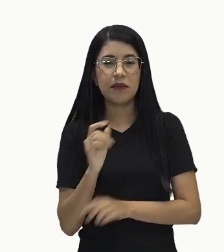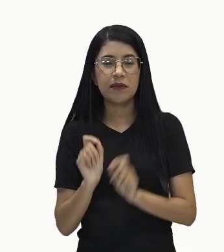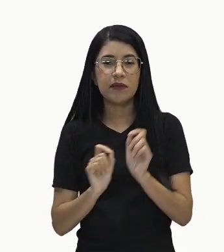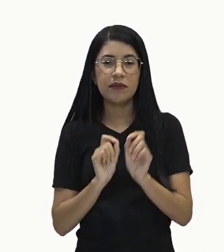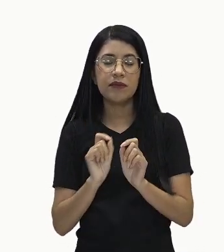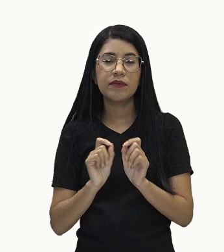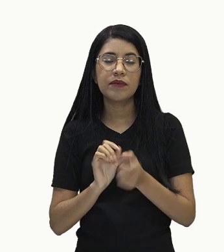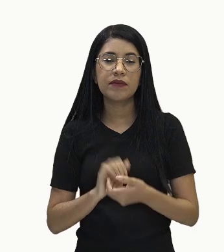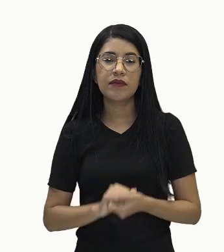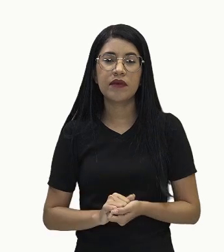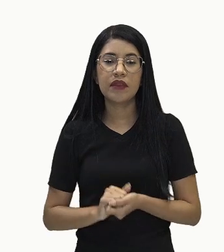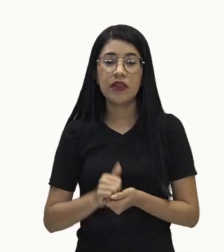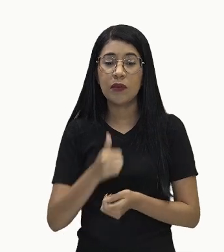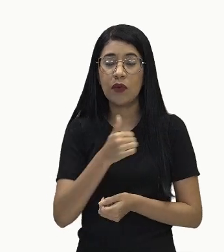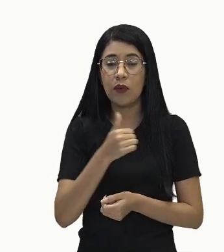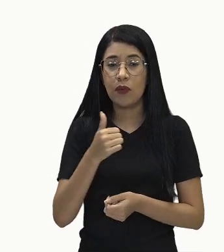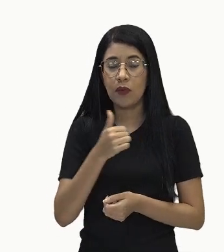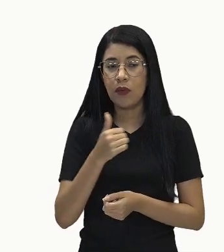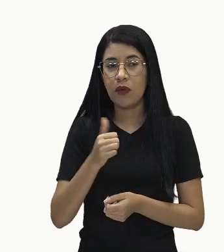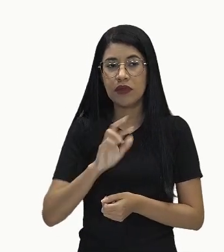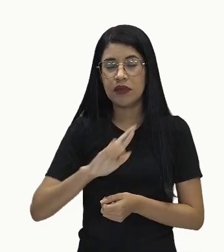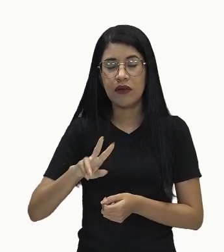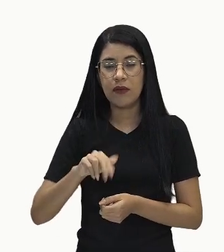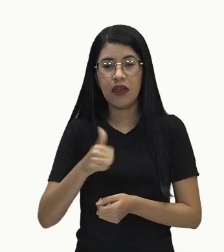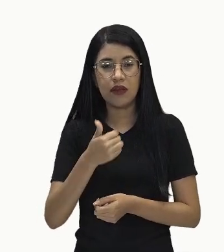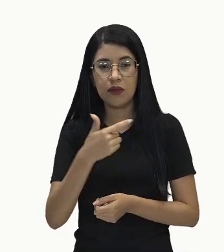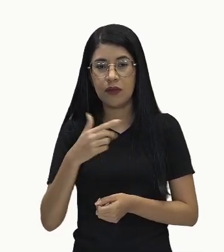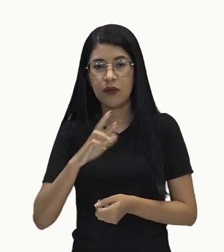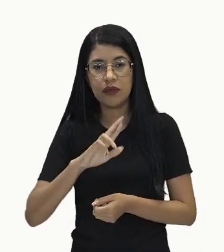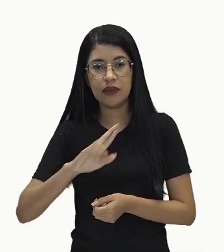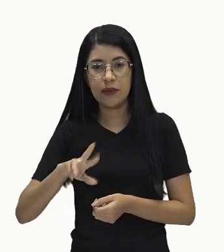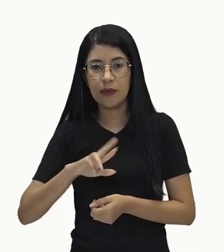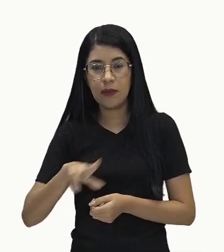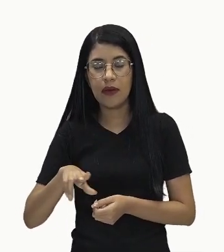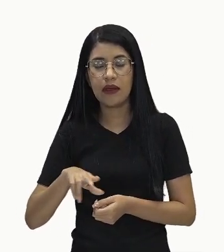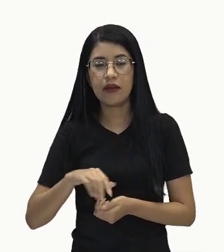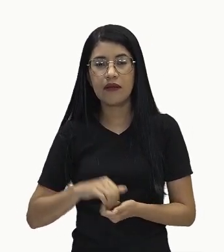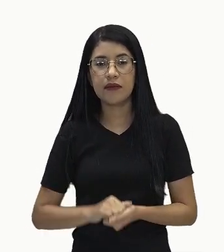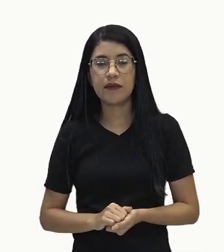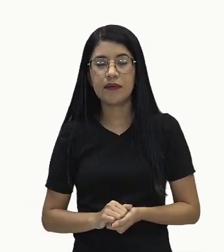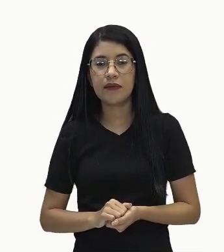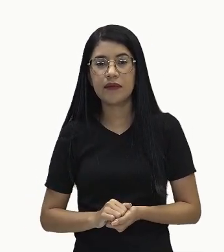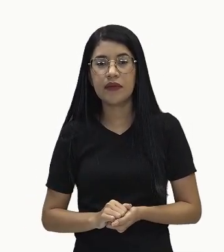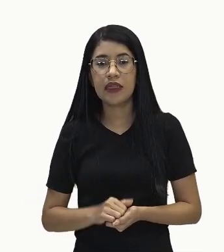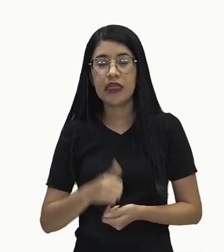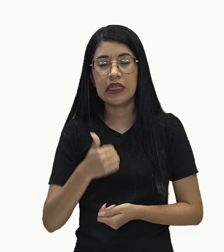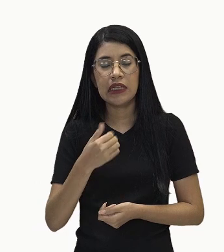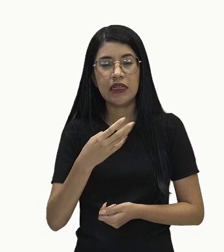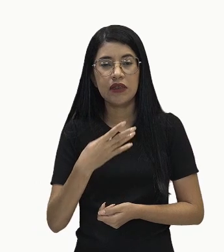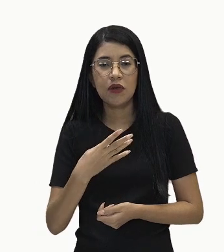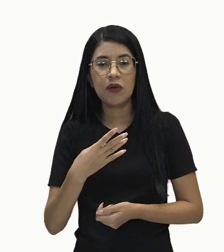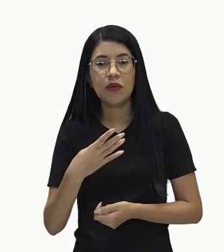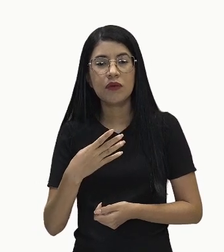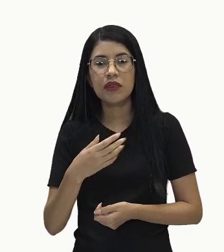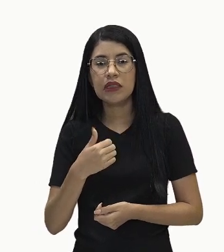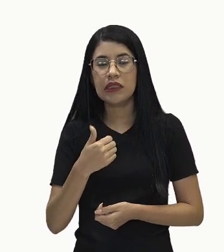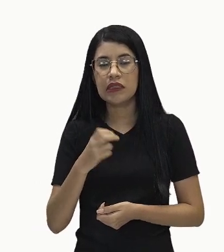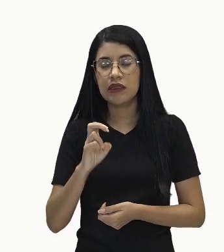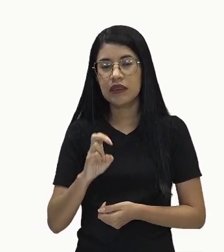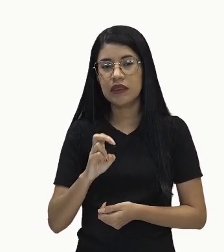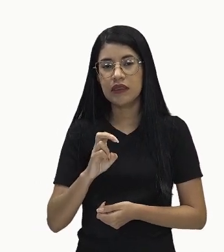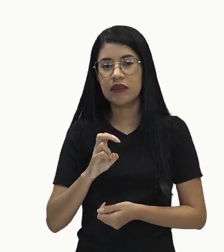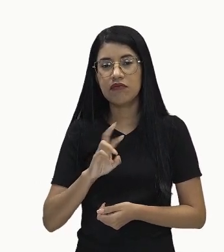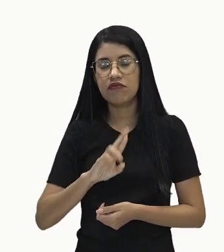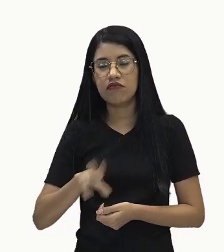raiz quadrada de 9 é 3. O 10 a gente está querendo encontrar aqui uma estimativa para ele. 11 não é quadrado perfeito, 12 não é